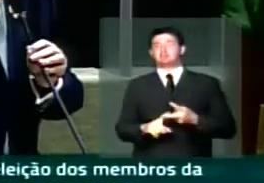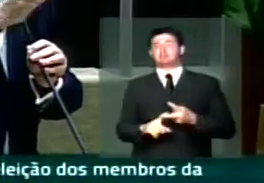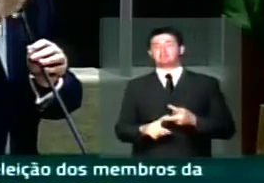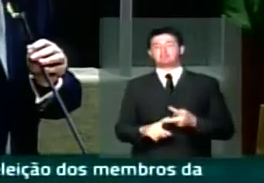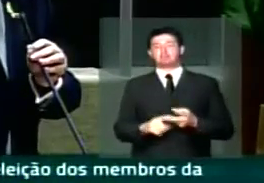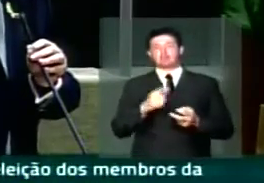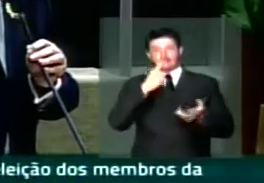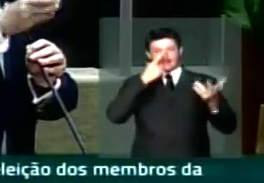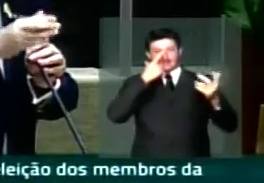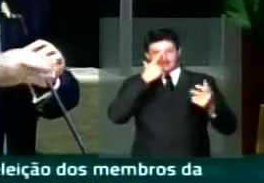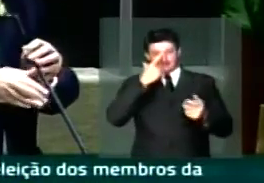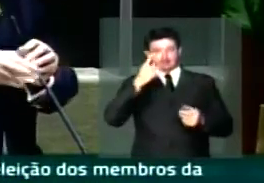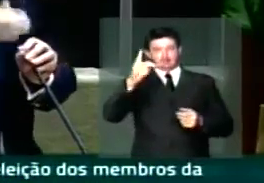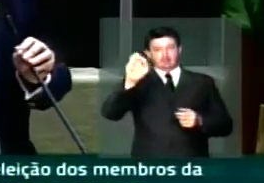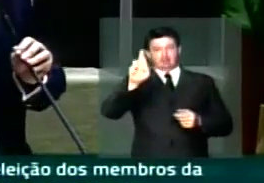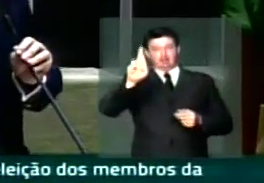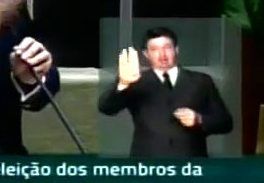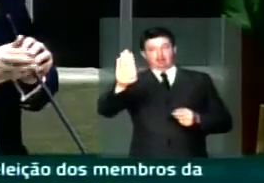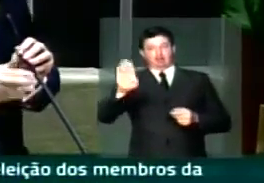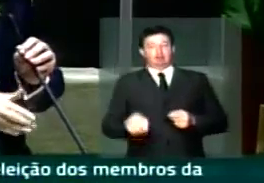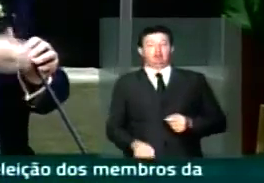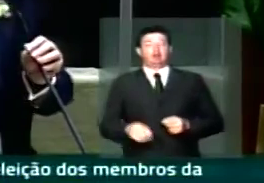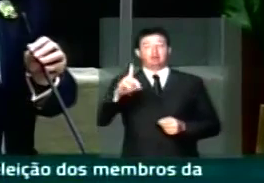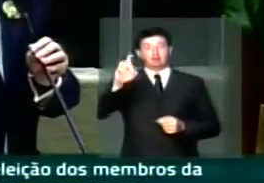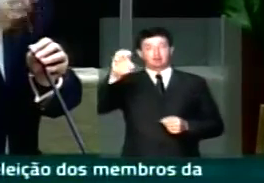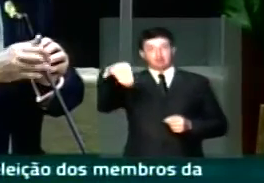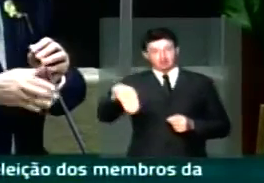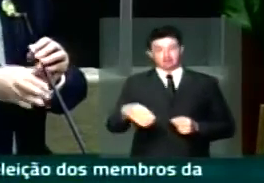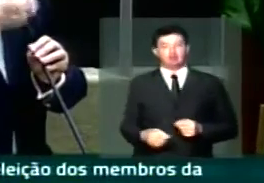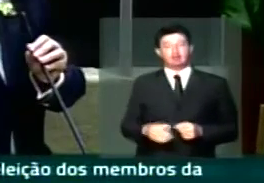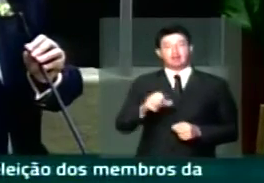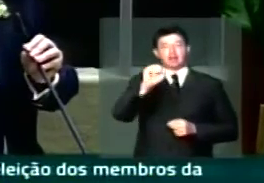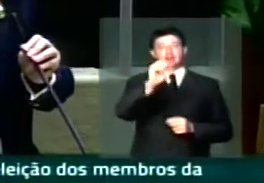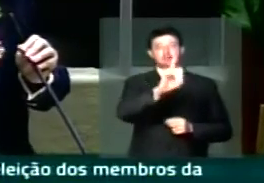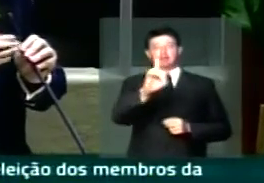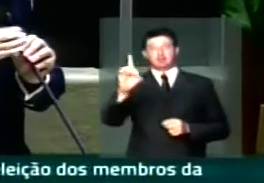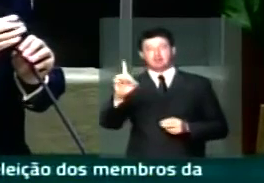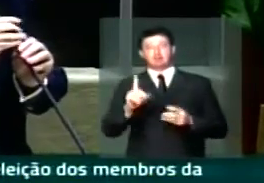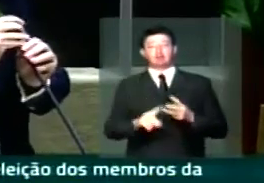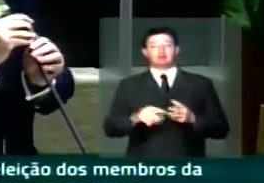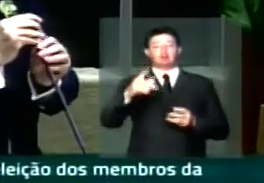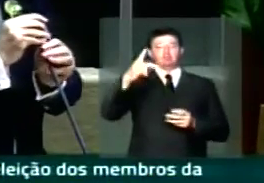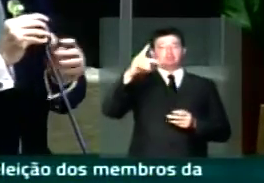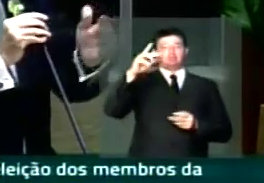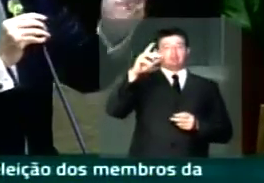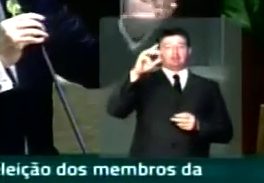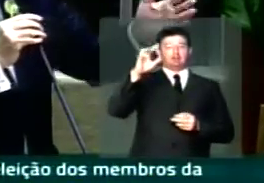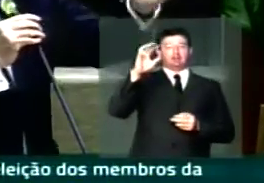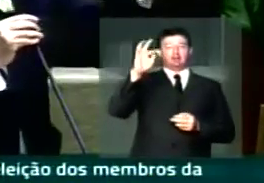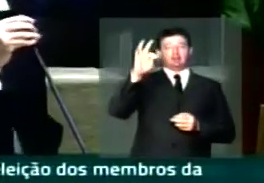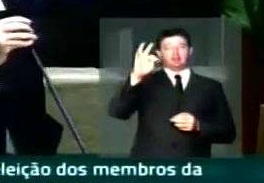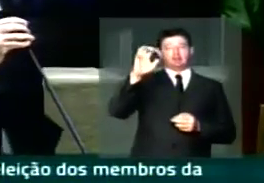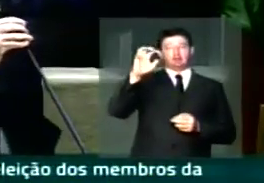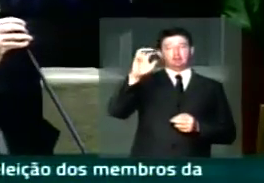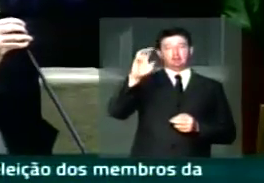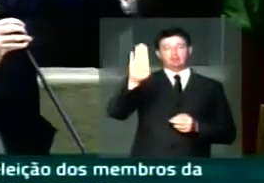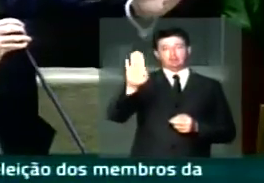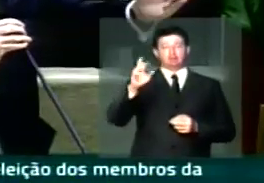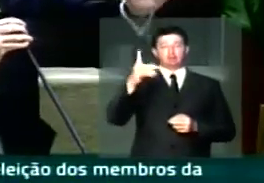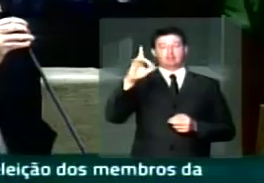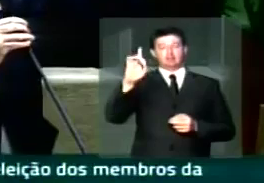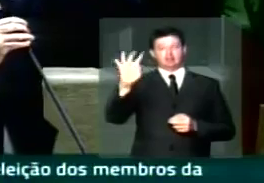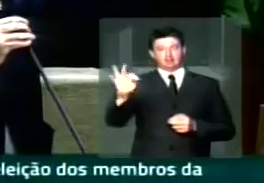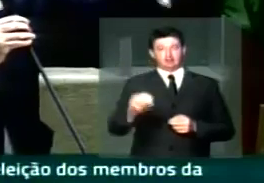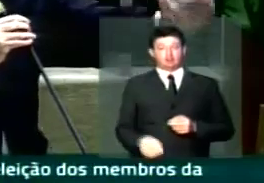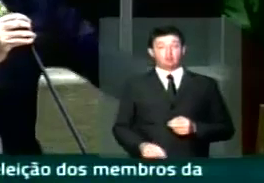nosso PRB, o nosso Democratas, o nosso Solidariedade, o nosso PTB, os partidos menores, o nosso